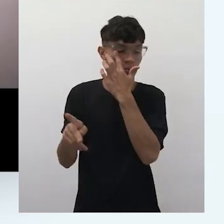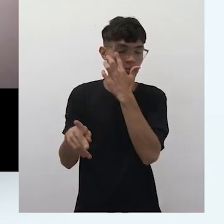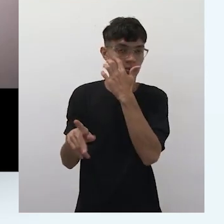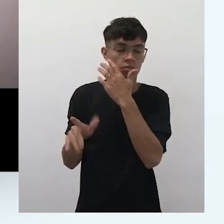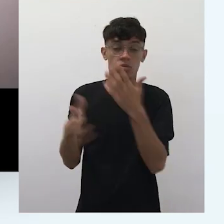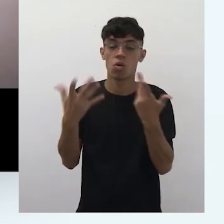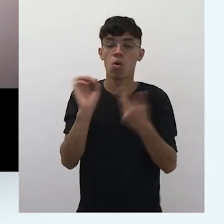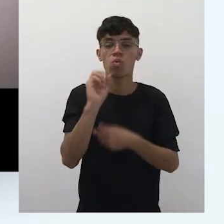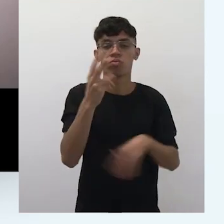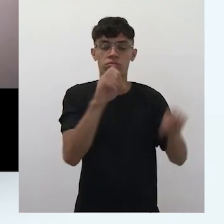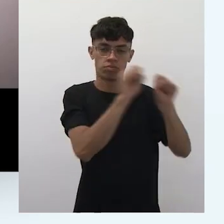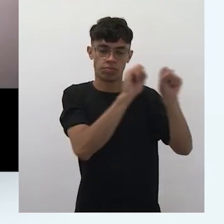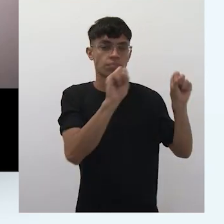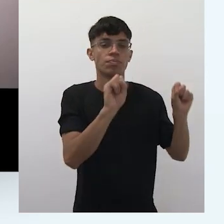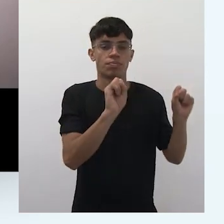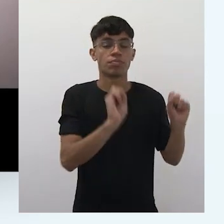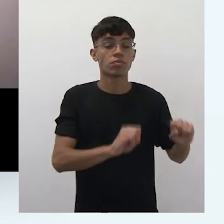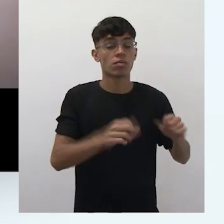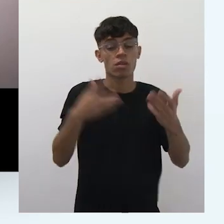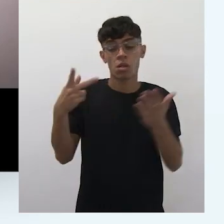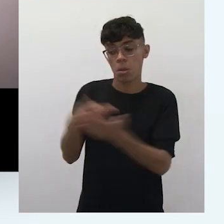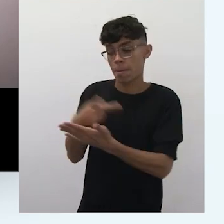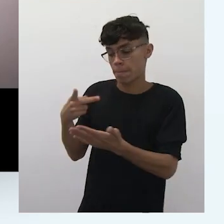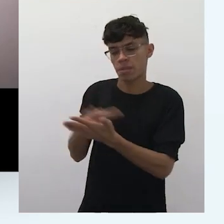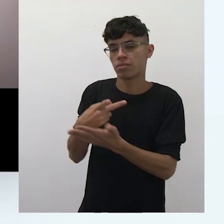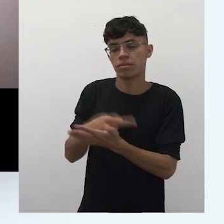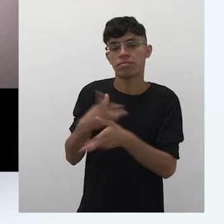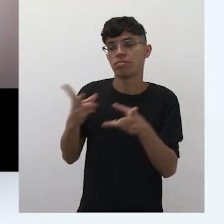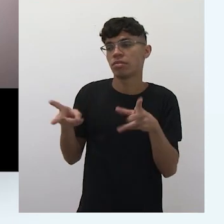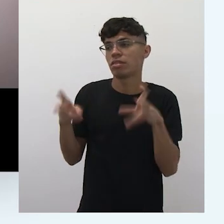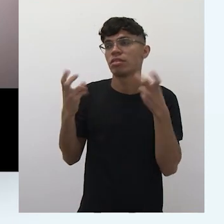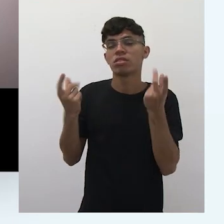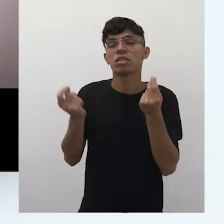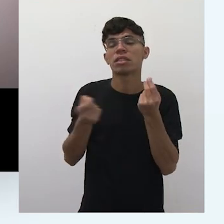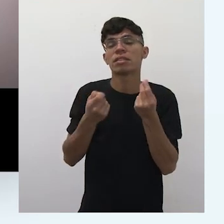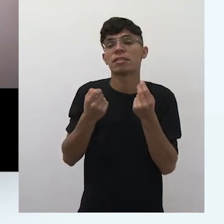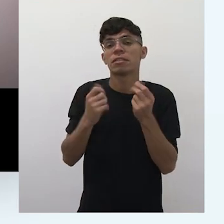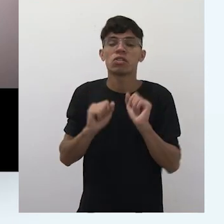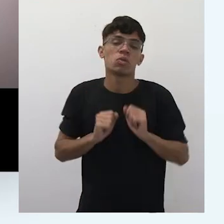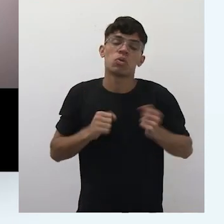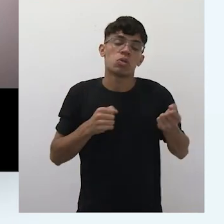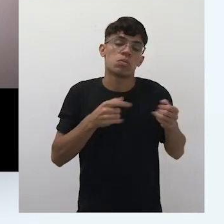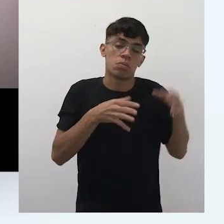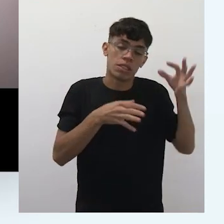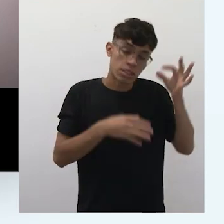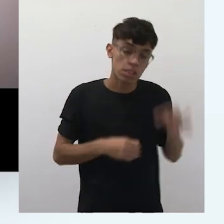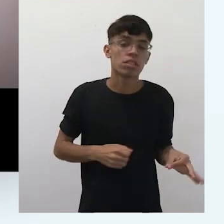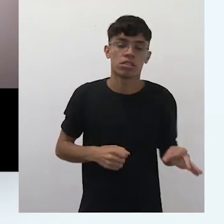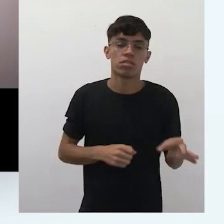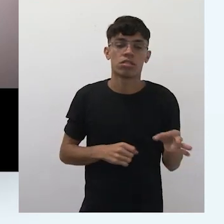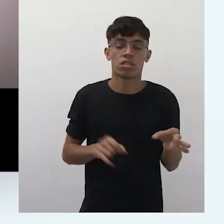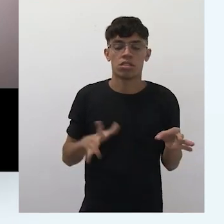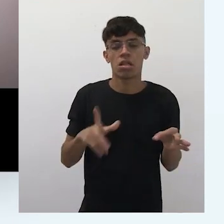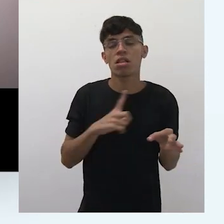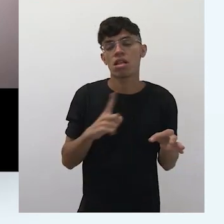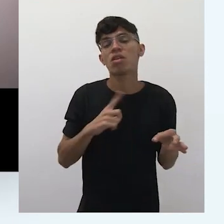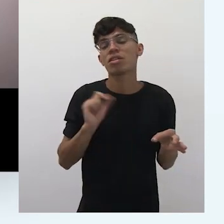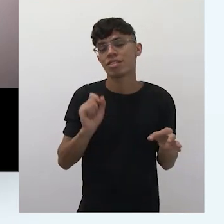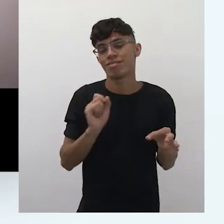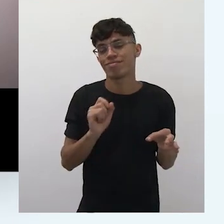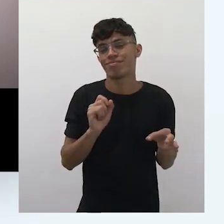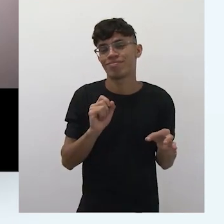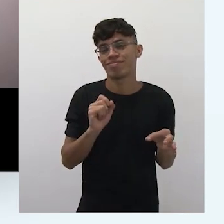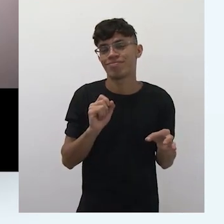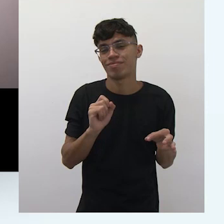ou do sistema. O erro pode ser visto como uma tentativa de acerto, e aí tem o seu mérito.